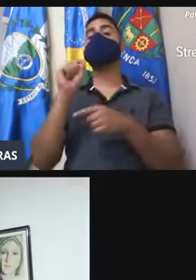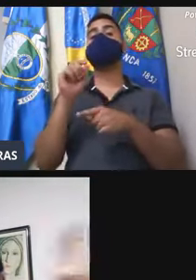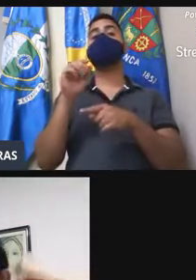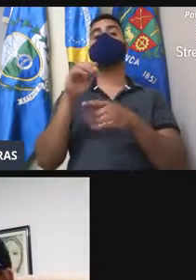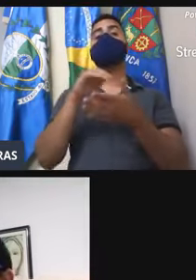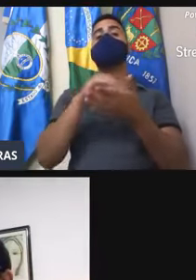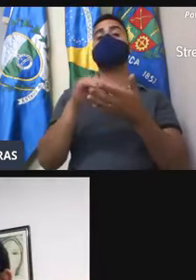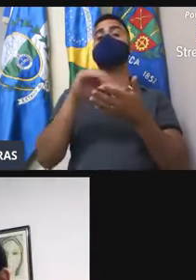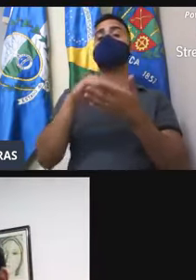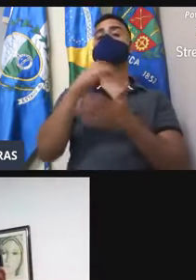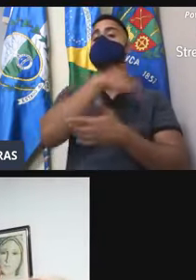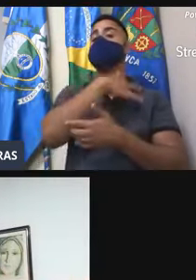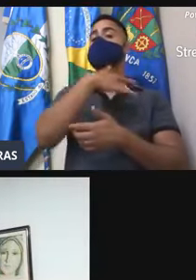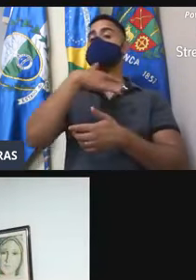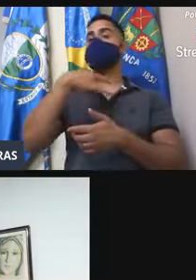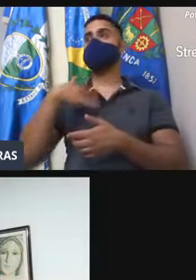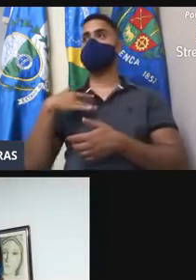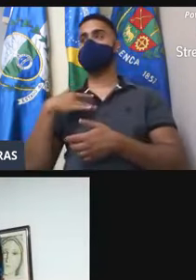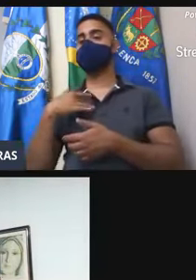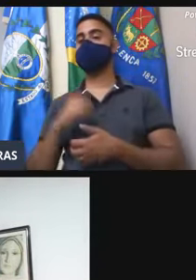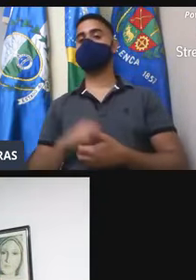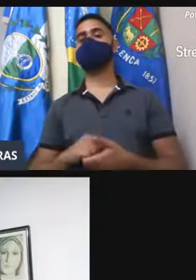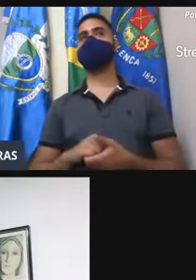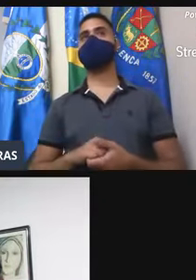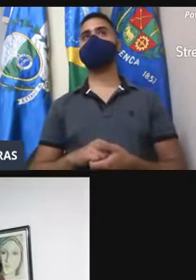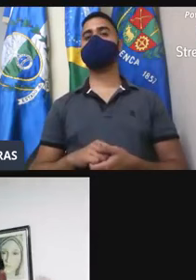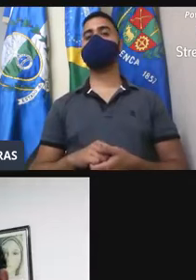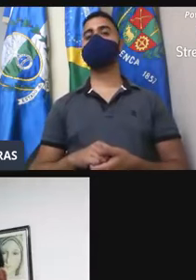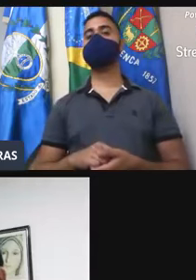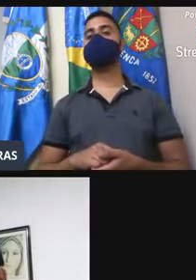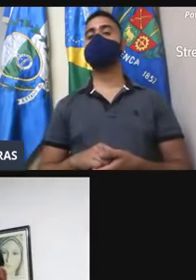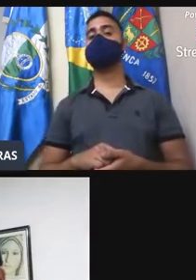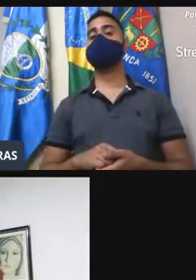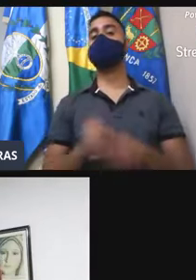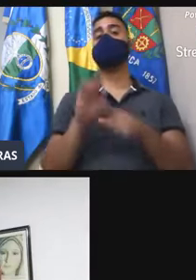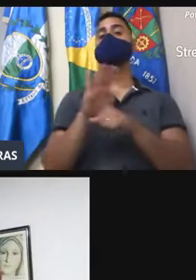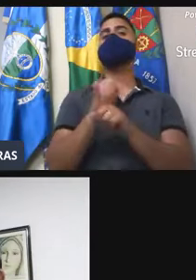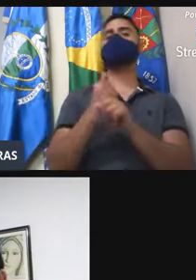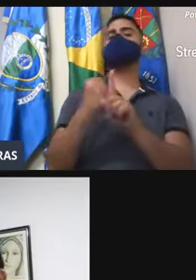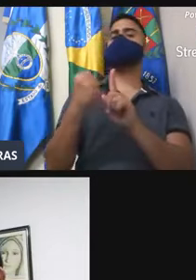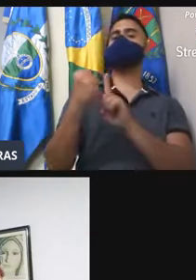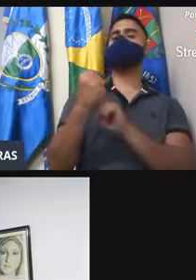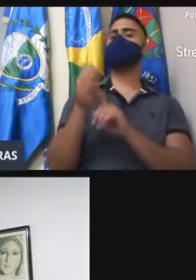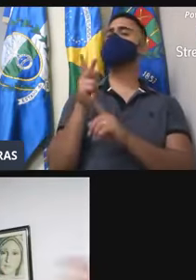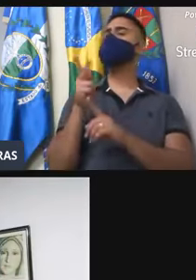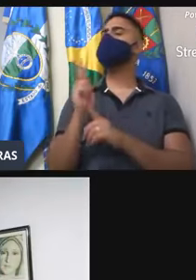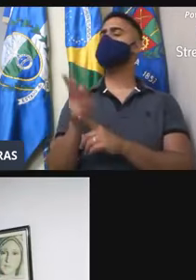Secretaria Municipal de Saúde. A assistência social, ela sempre